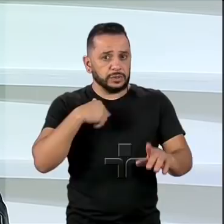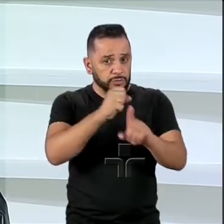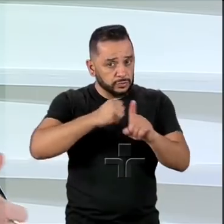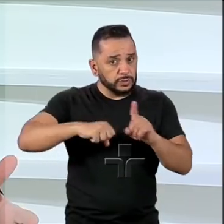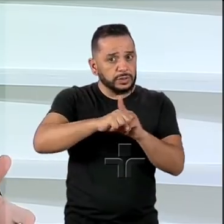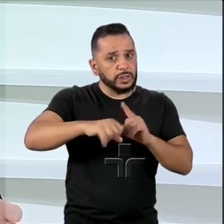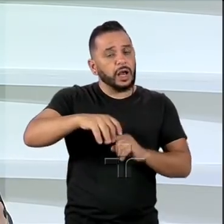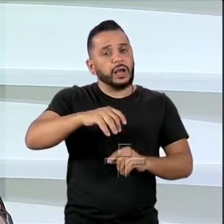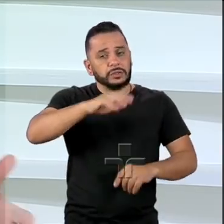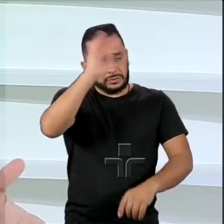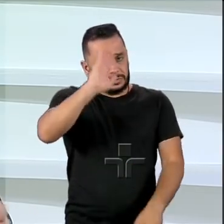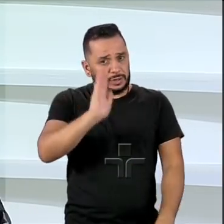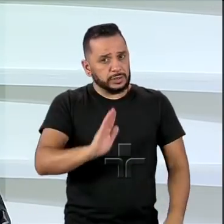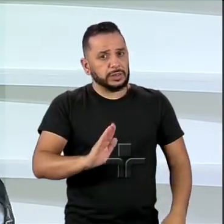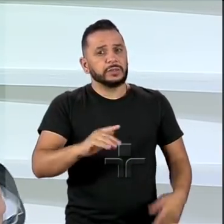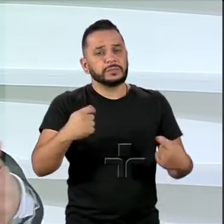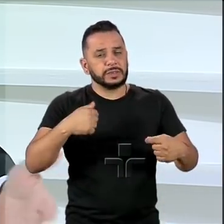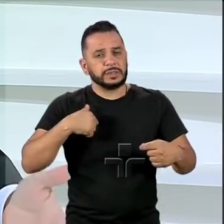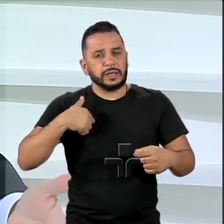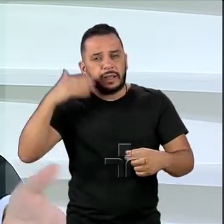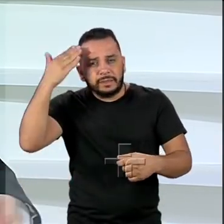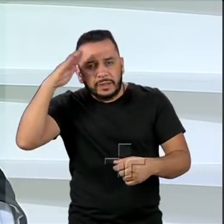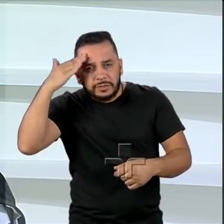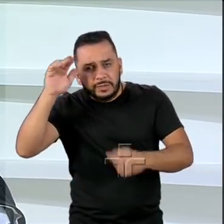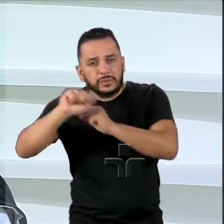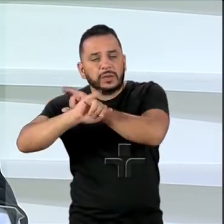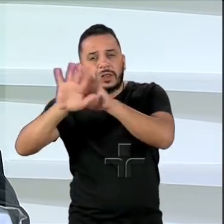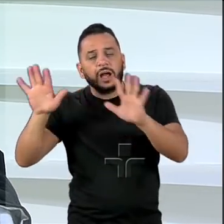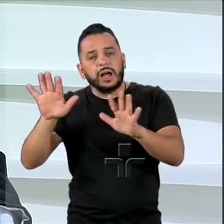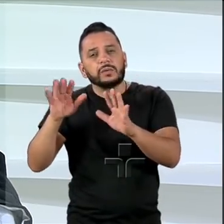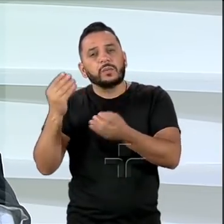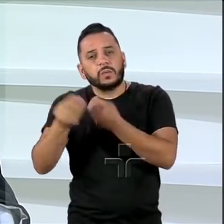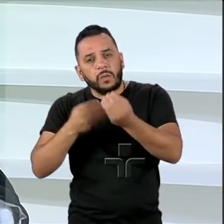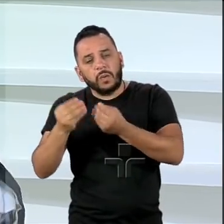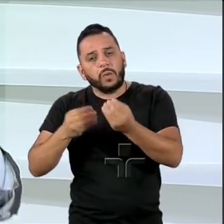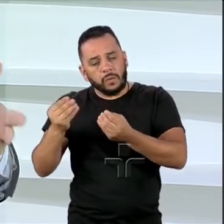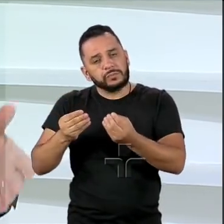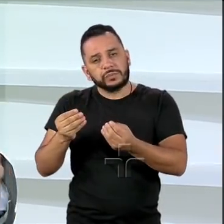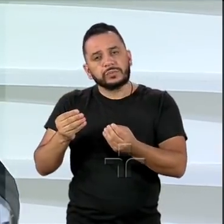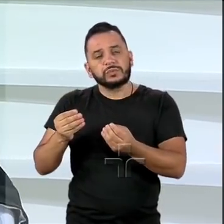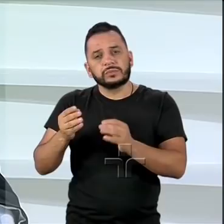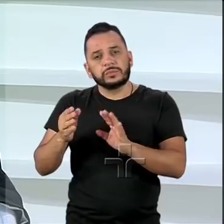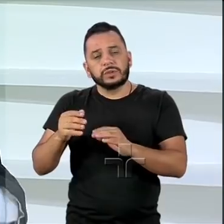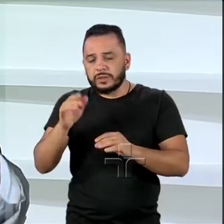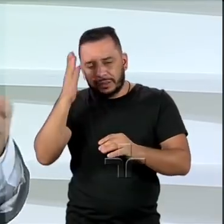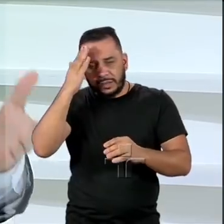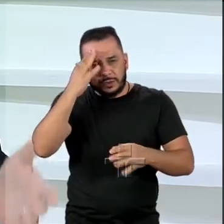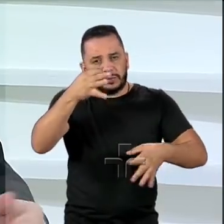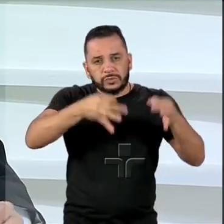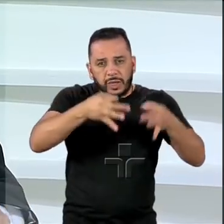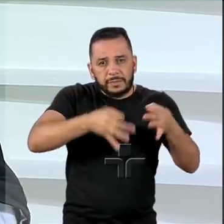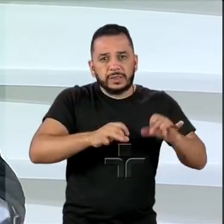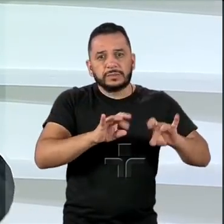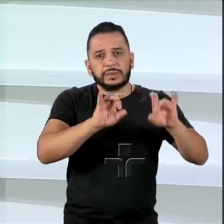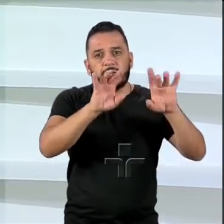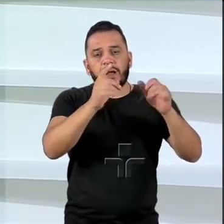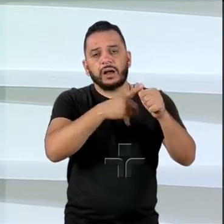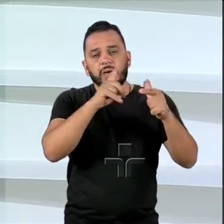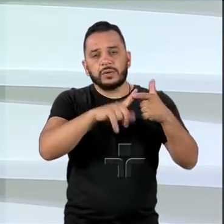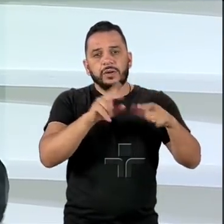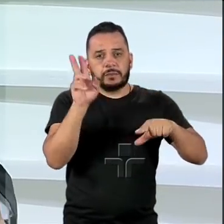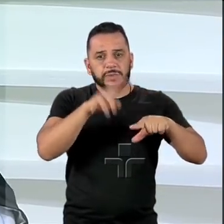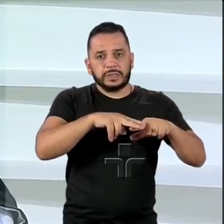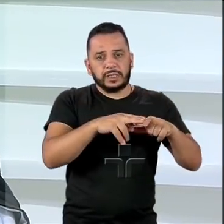brasileira uma interpretação coerente sobre como esses institutos devem ser utilizados, né? A delação premiada, a prisão preventiva, a